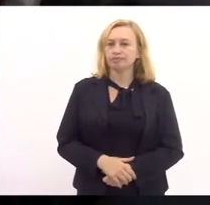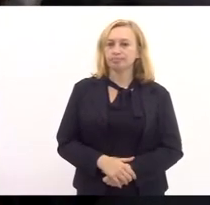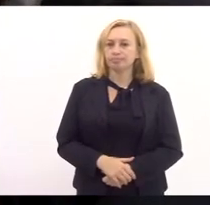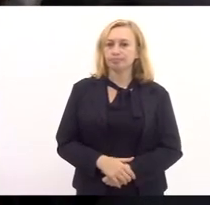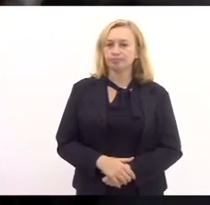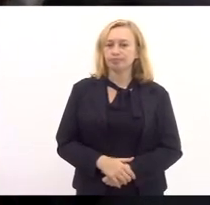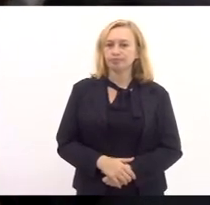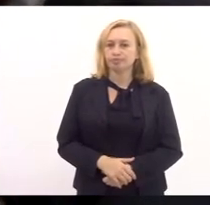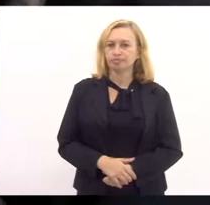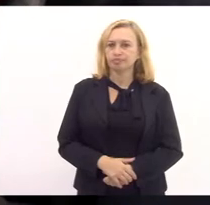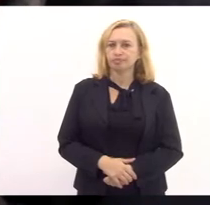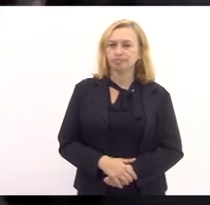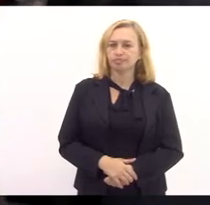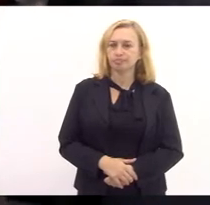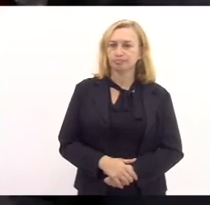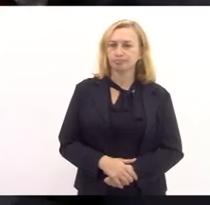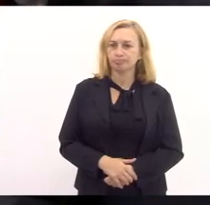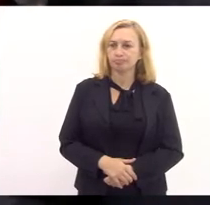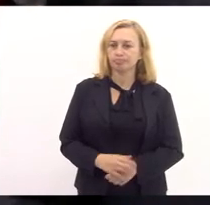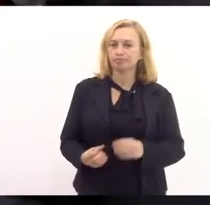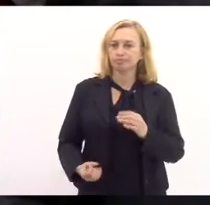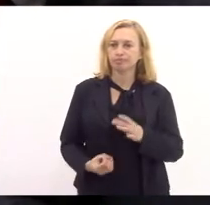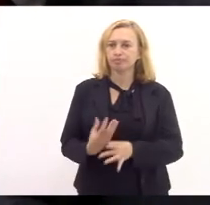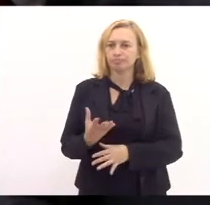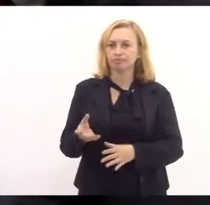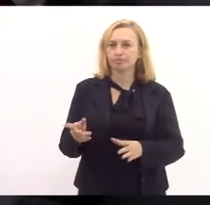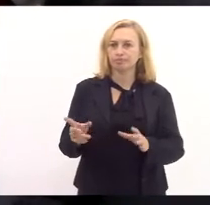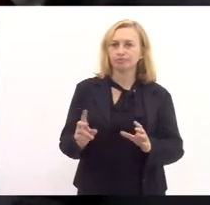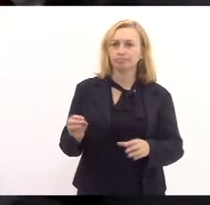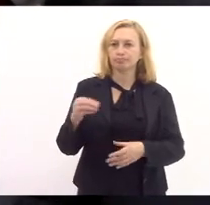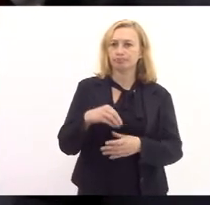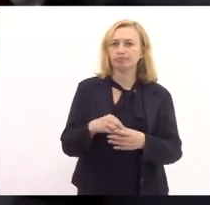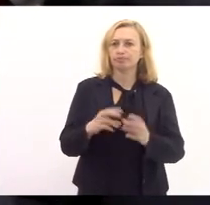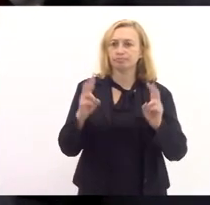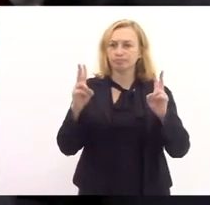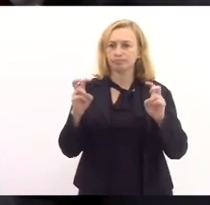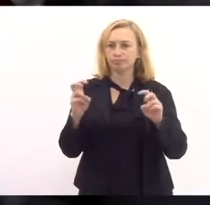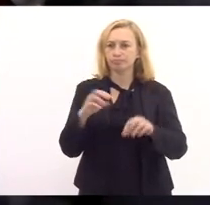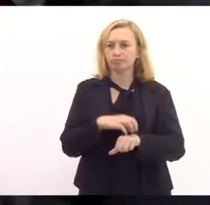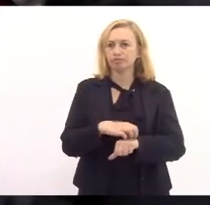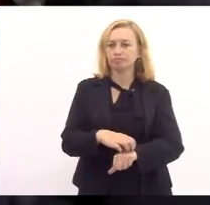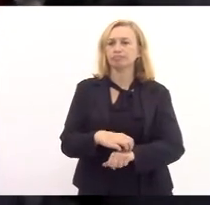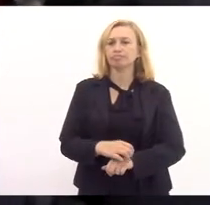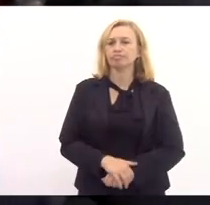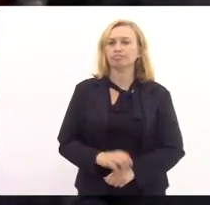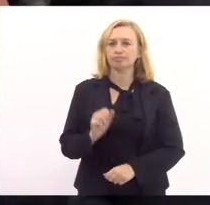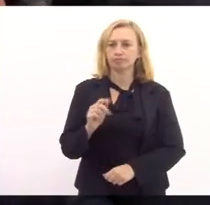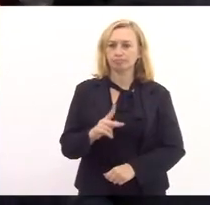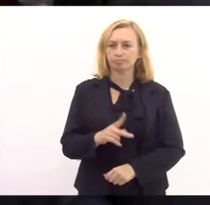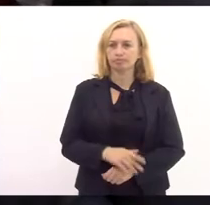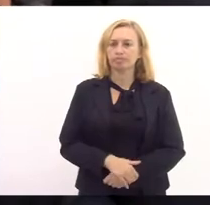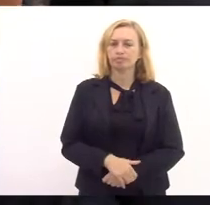a sua atuação, a sua linha de produtividade dentro do tema, né, de transportes. Ok? É,